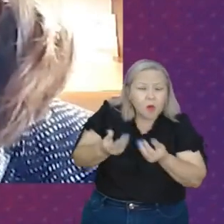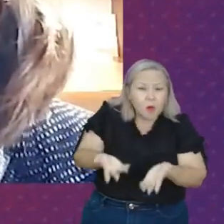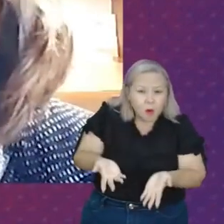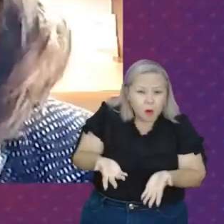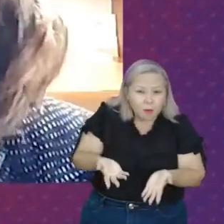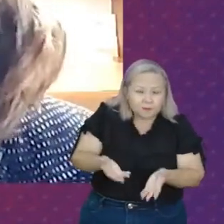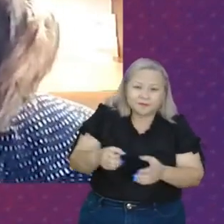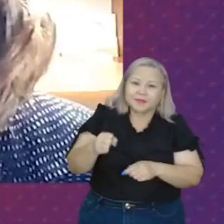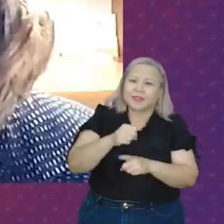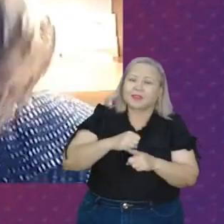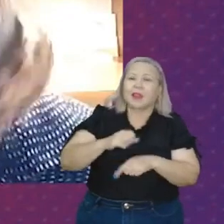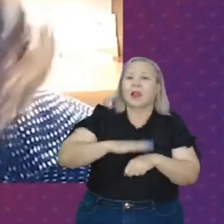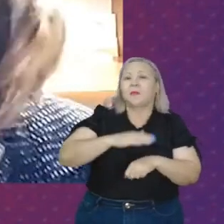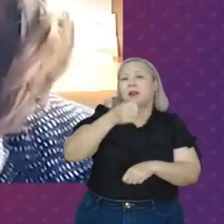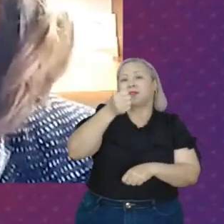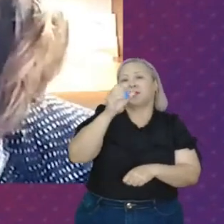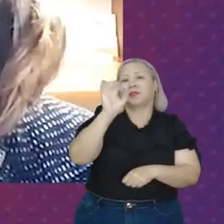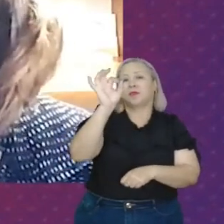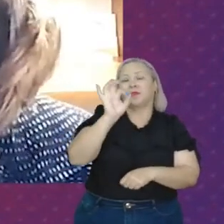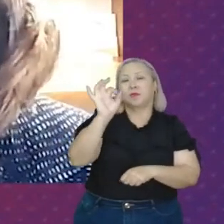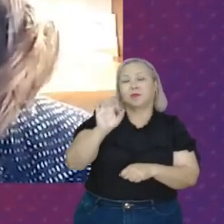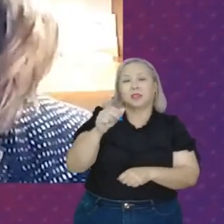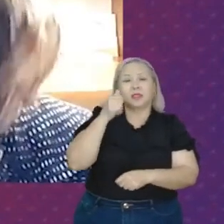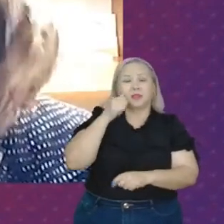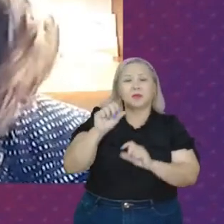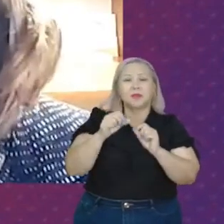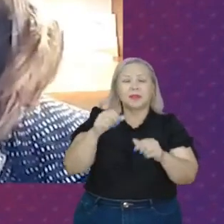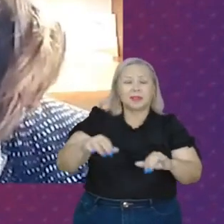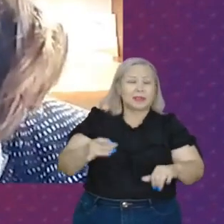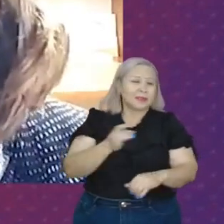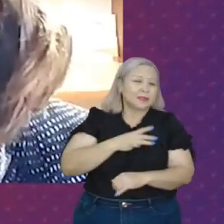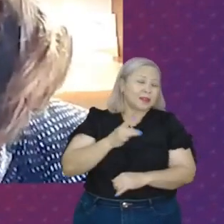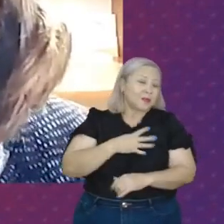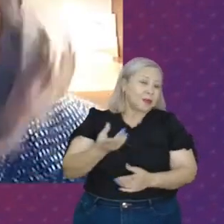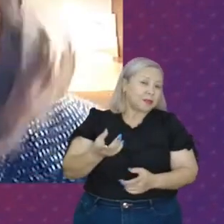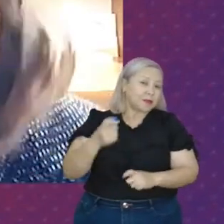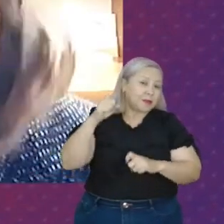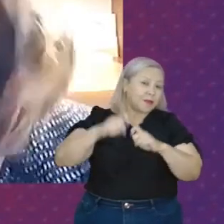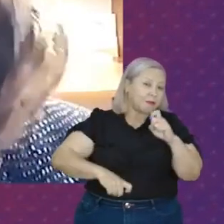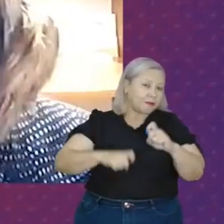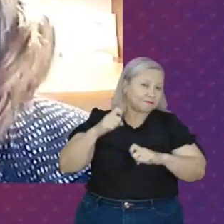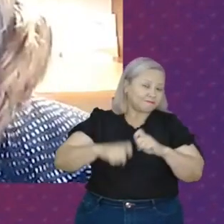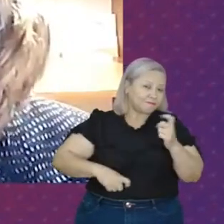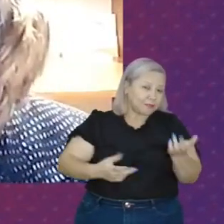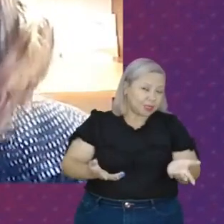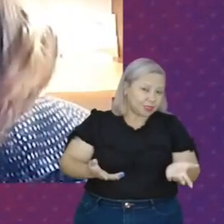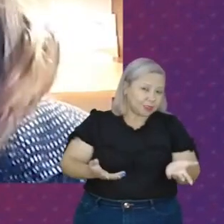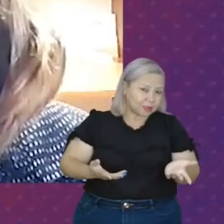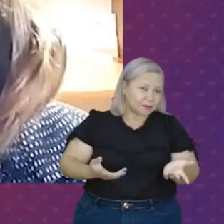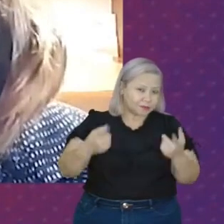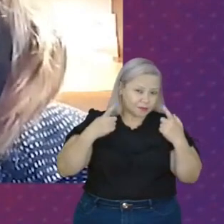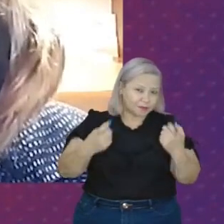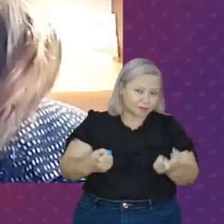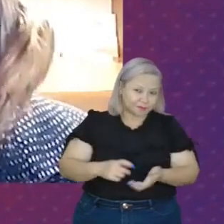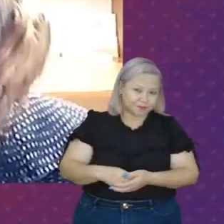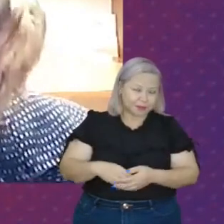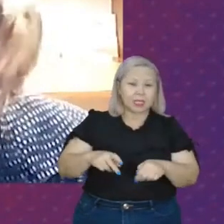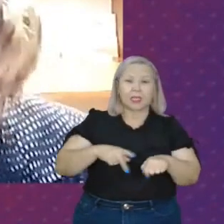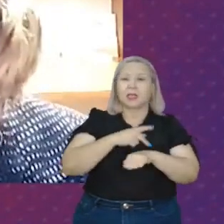de 80% das mulheres têm medo de sofrer violência sexual? Que neste país, a